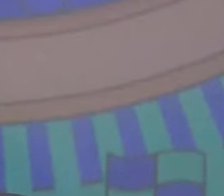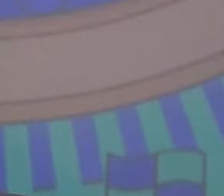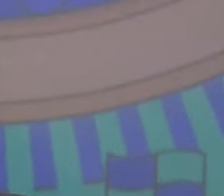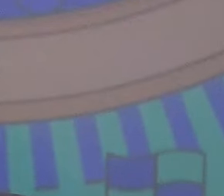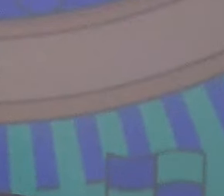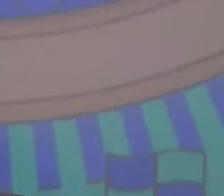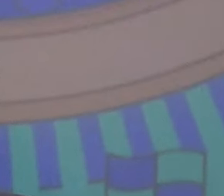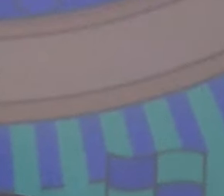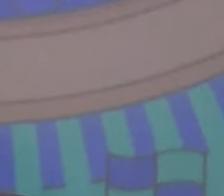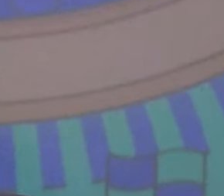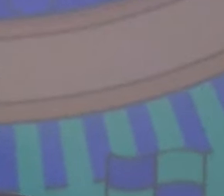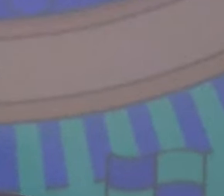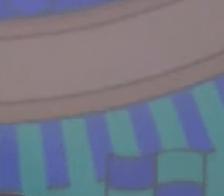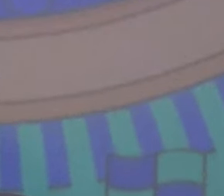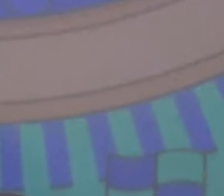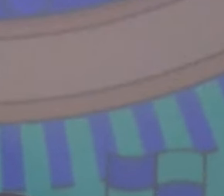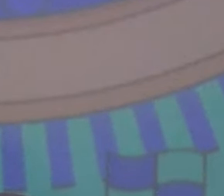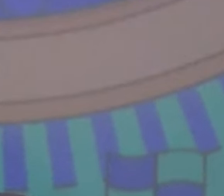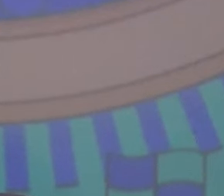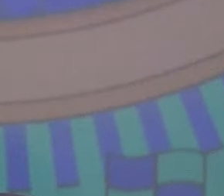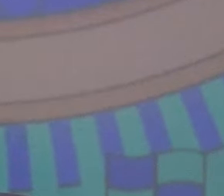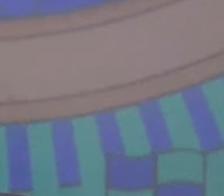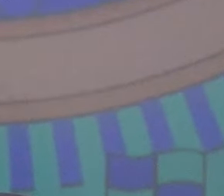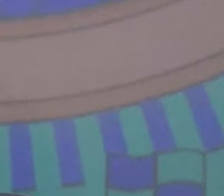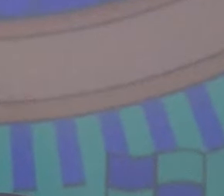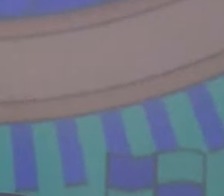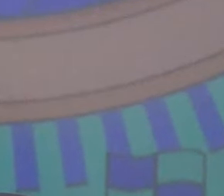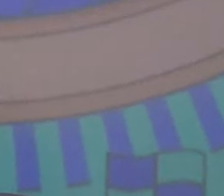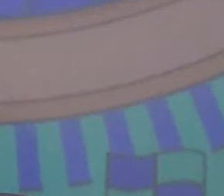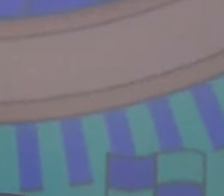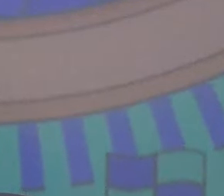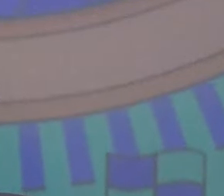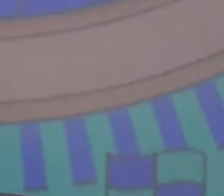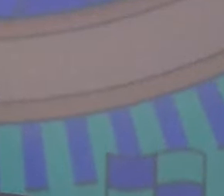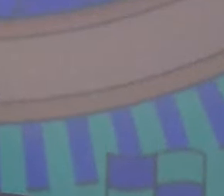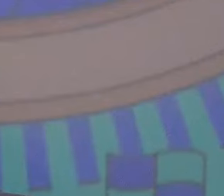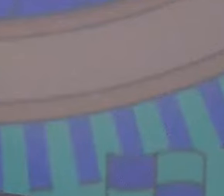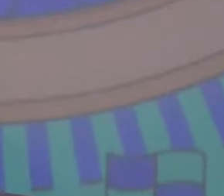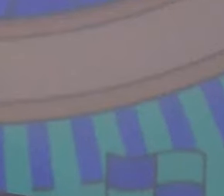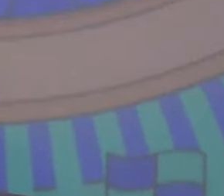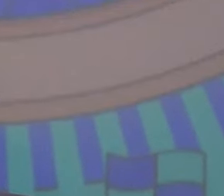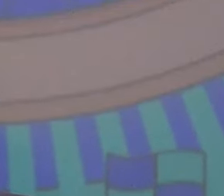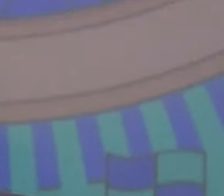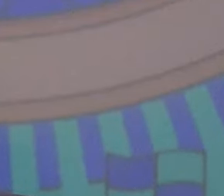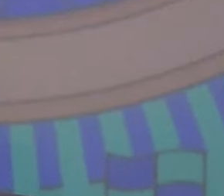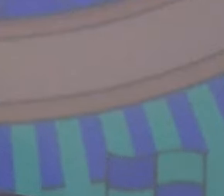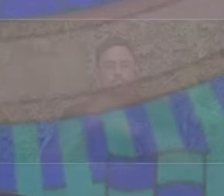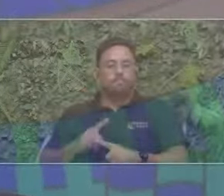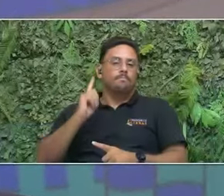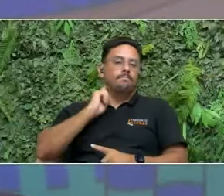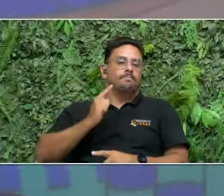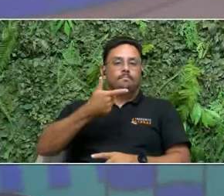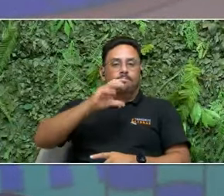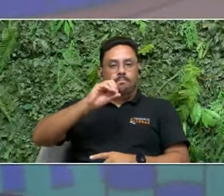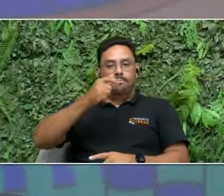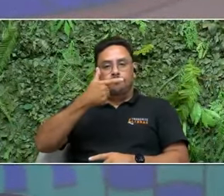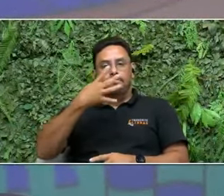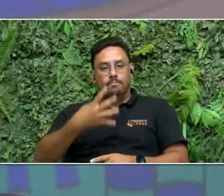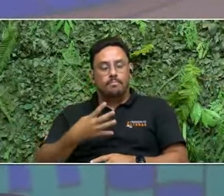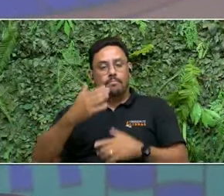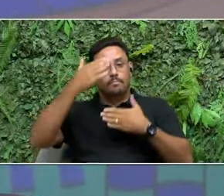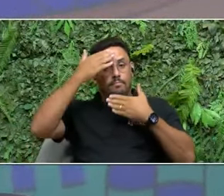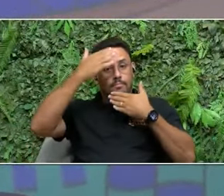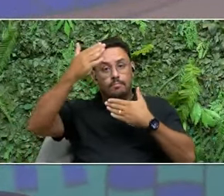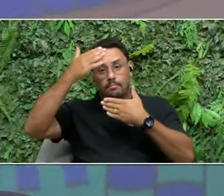nesta grande cobertura da do primeiro jogo da final do campeonato mineiro de 2024